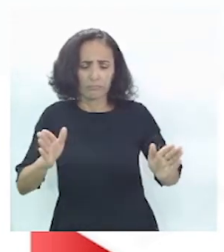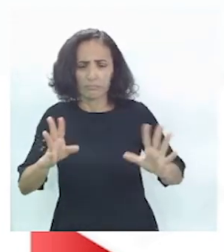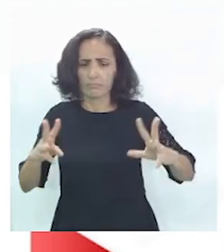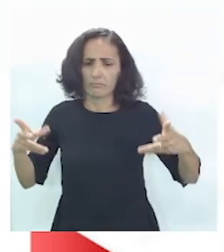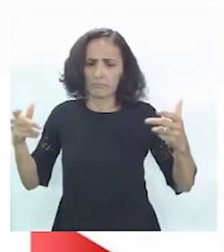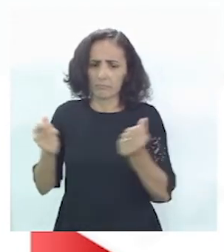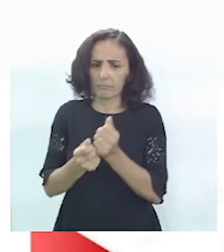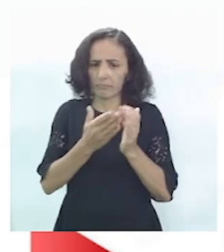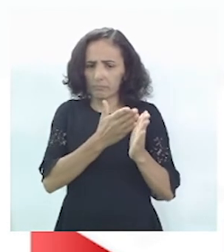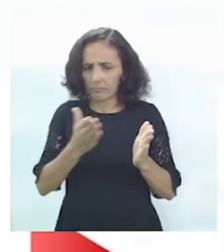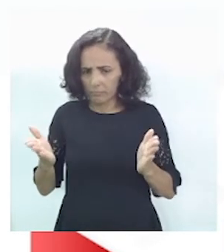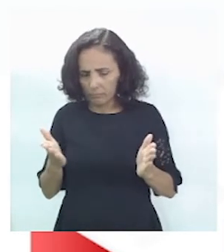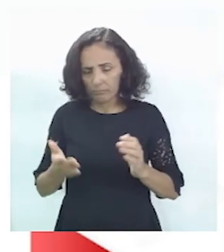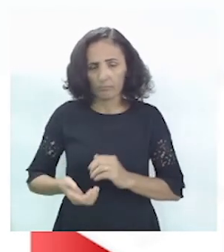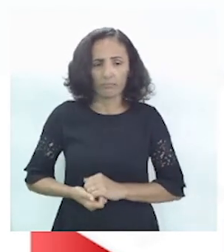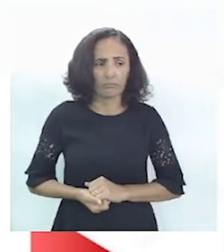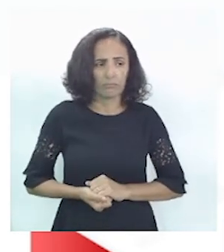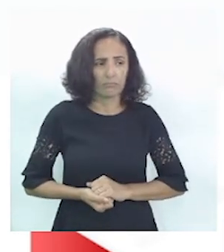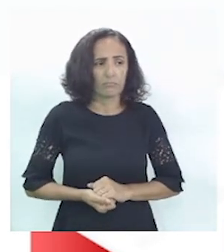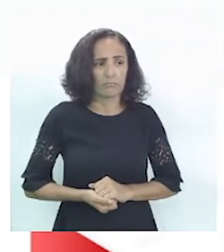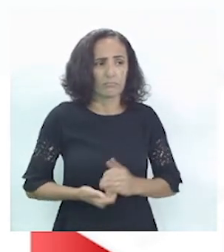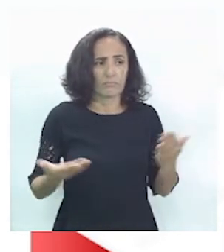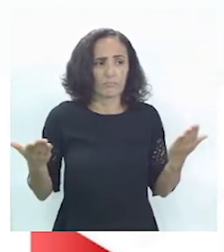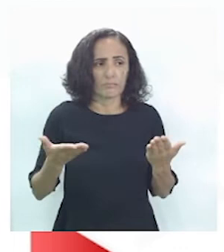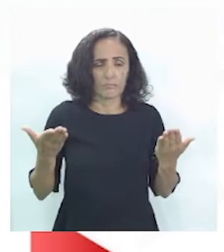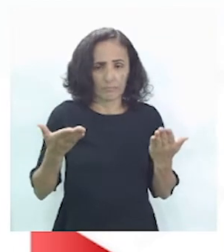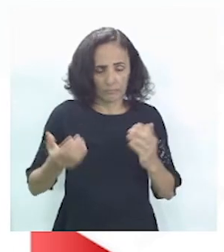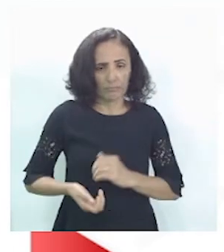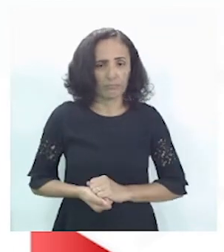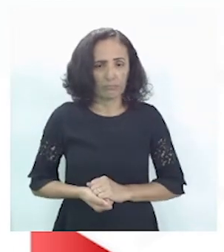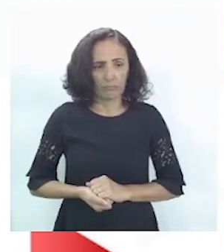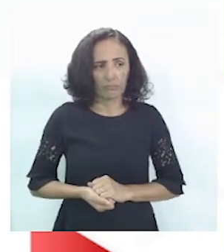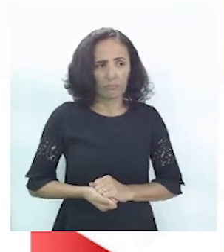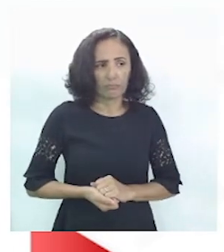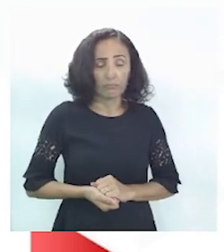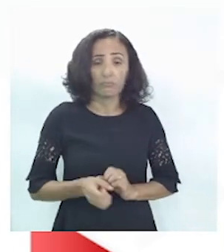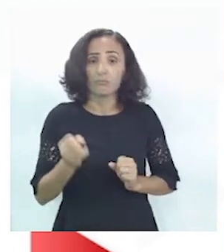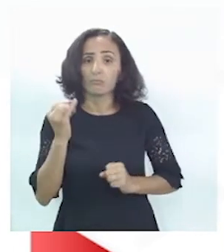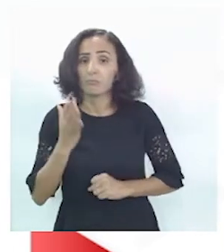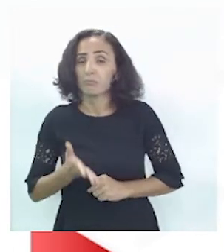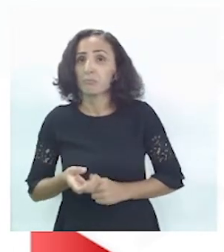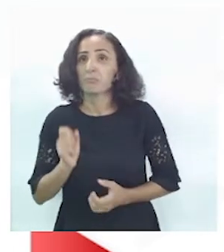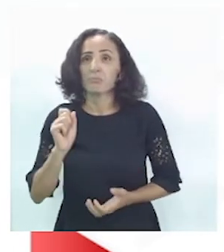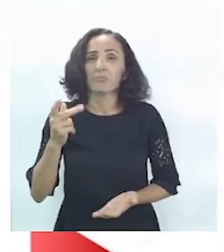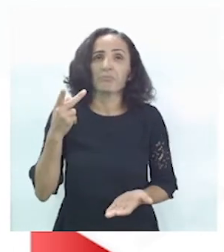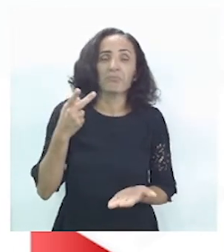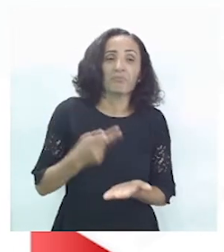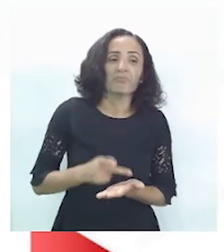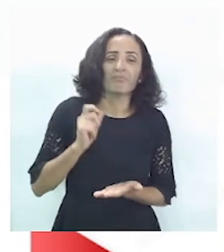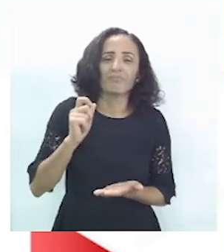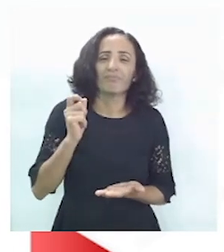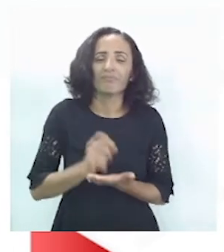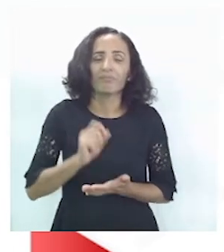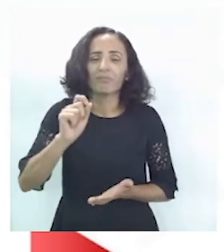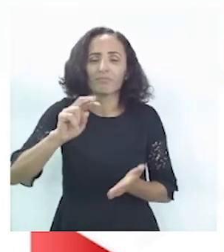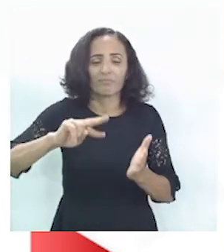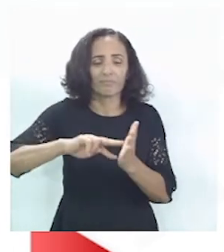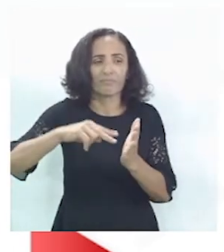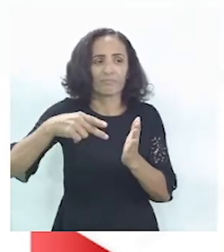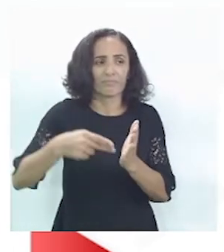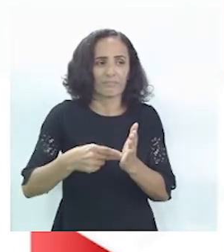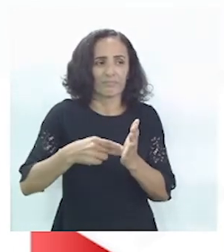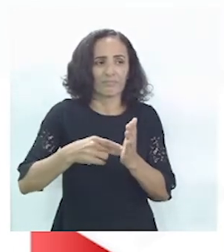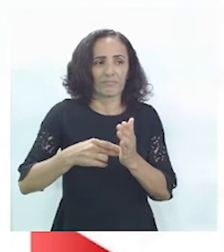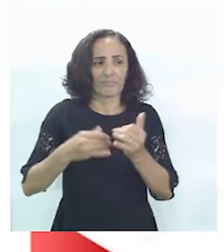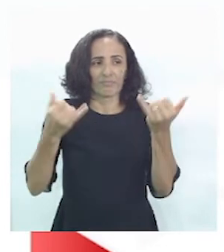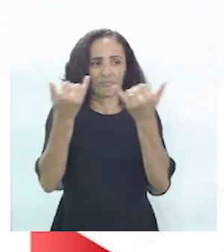da energia nuclear. E agora bora para a resolução, para definir essa questão do que é a energia nuclear.